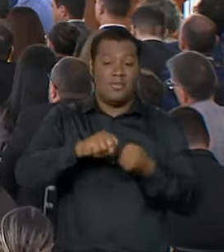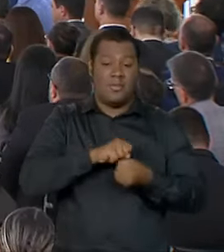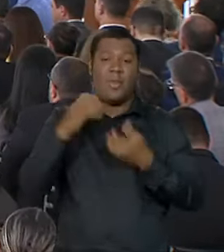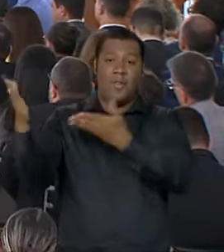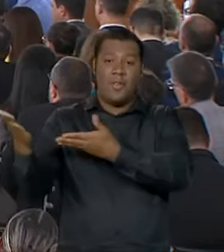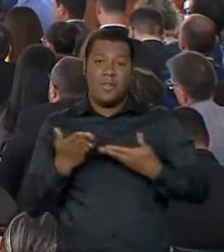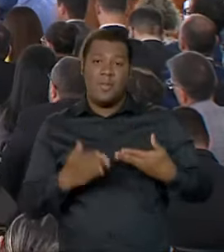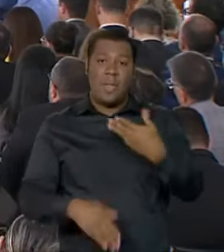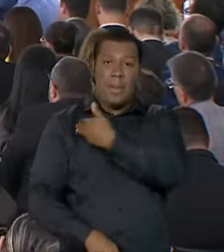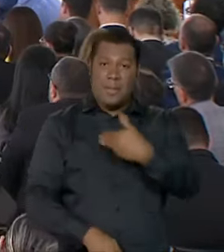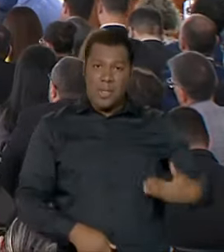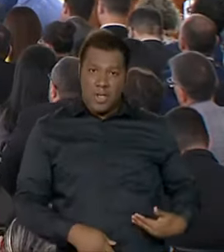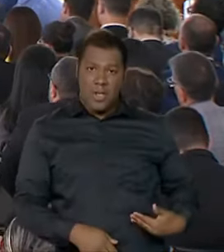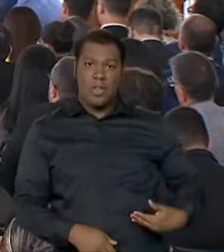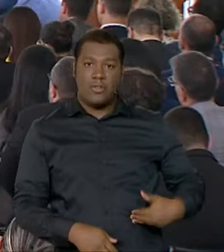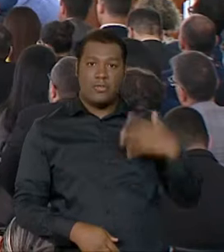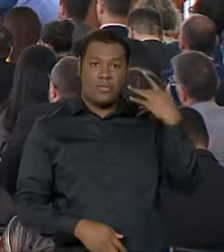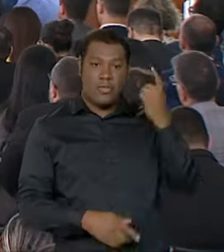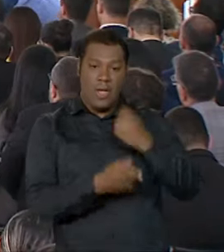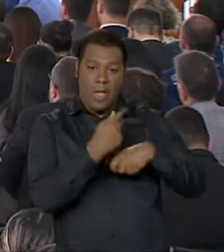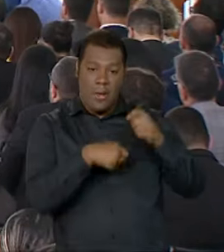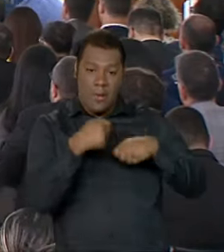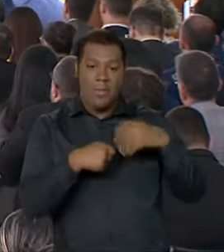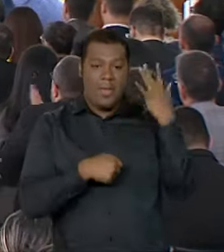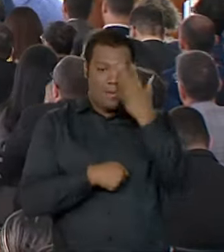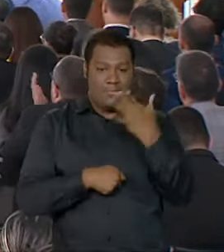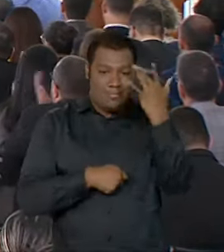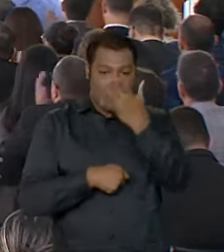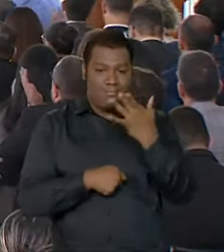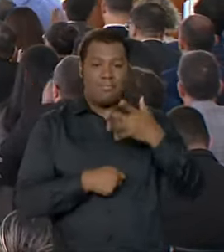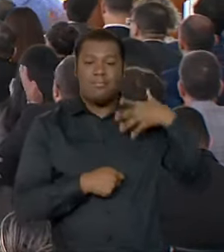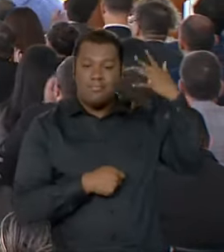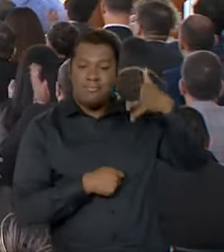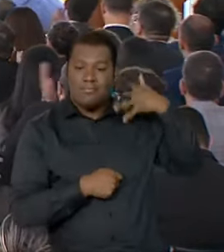Fazenda, Fernando Haddad, fará uso da palavra.